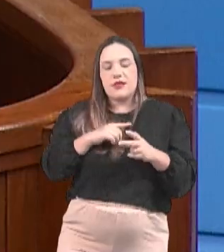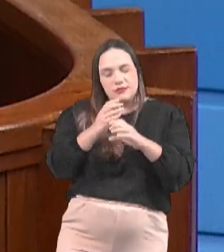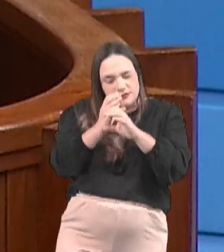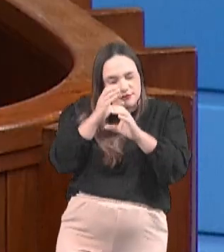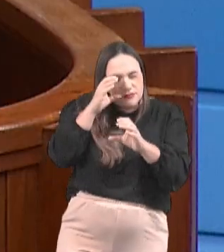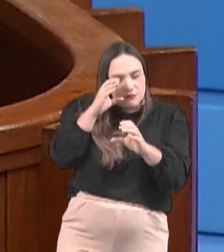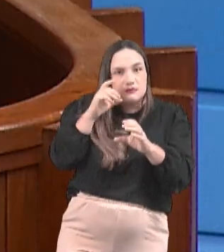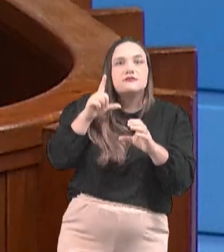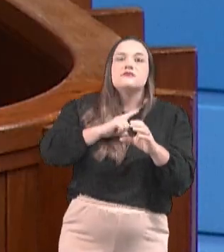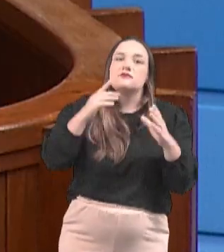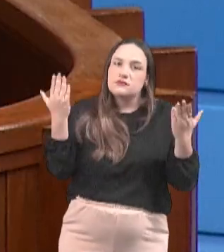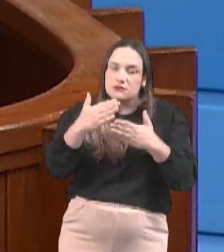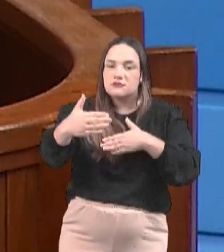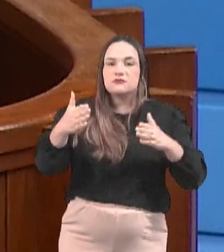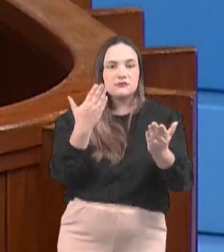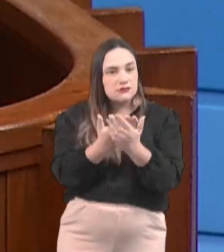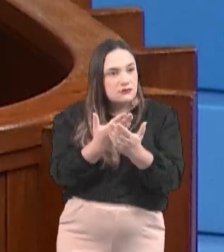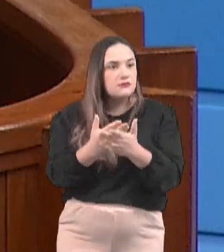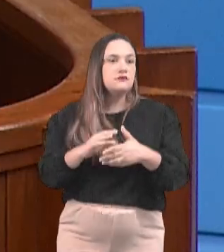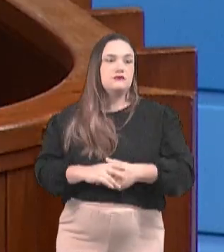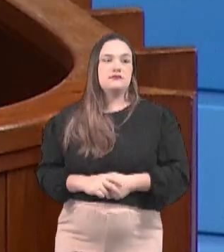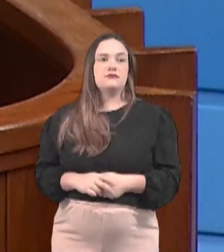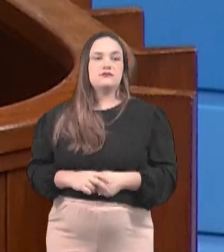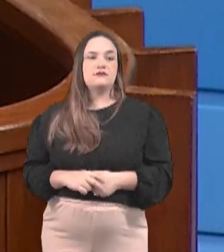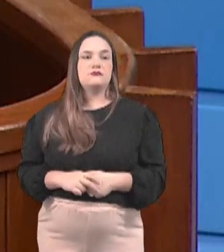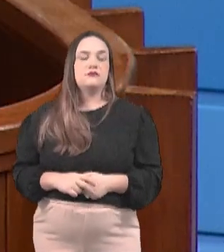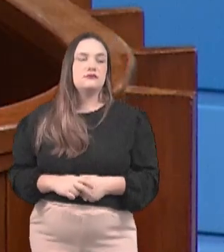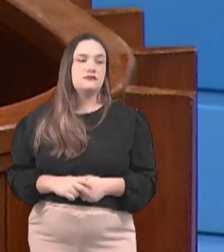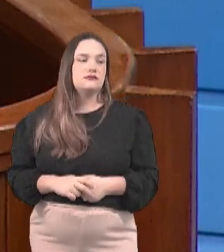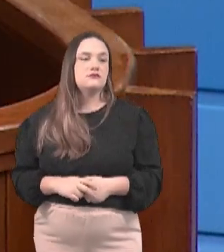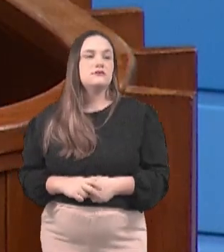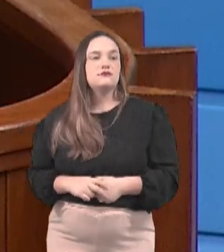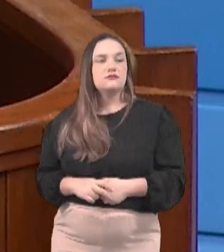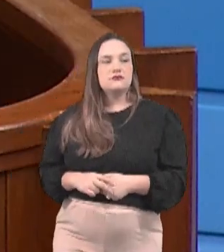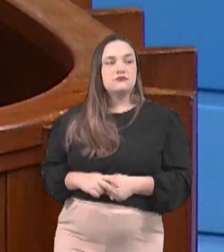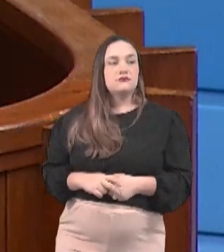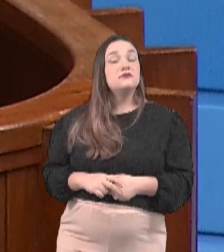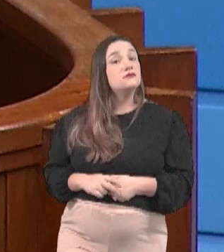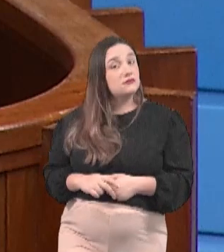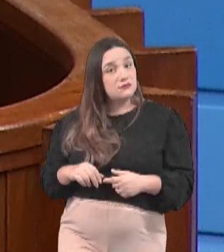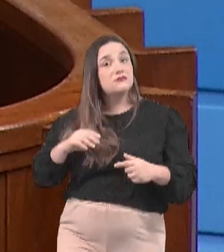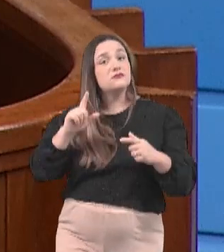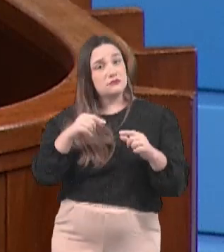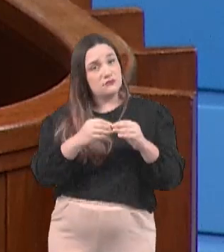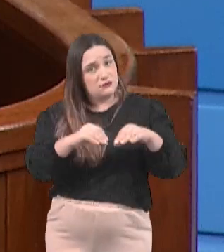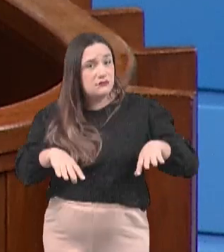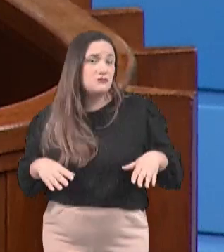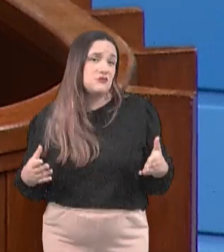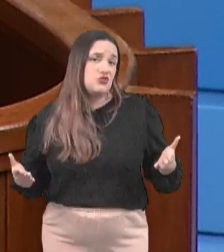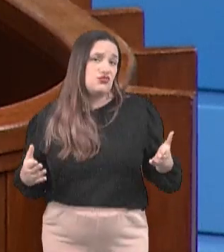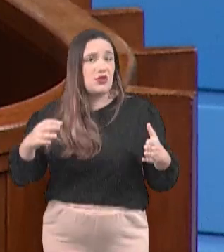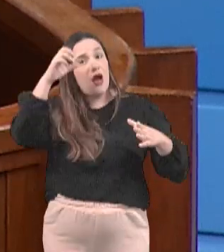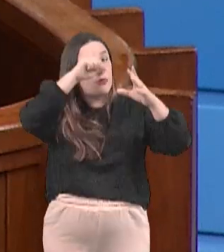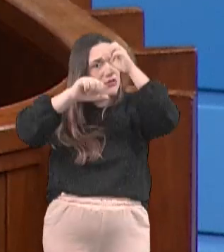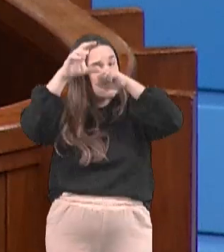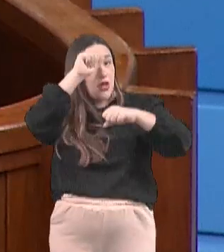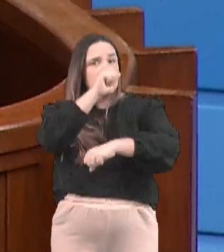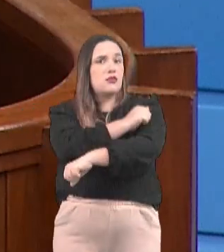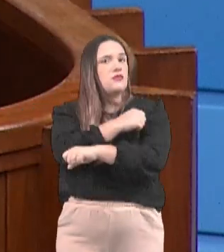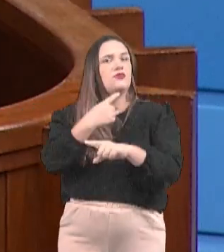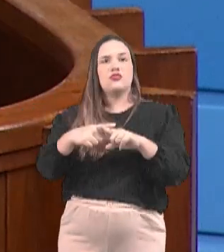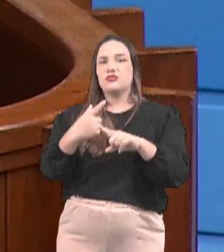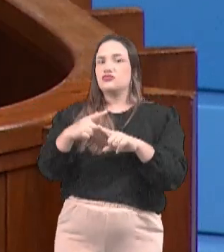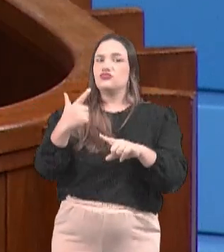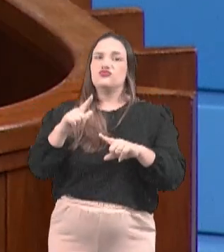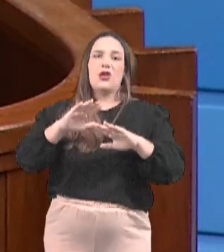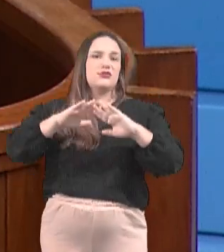laboratórios, viraram sala de aula. E, aos poucos, a gente vai prejudicando o processo educacional por ausência de escolas